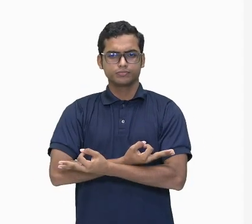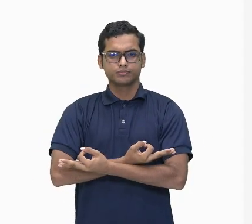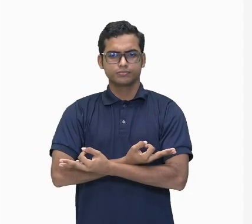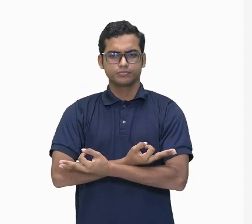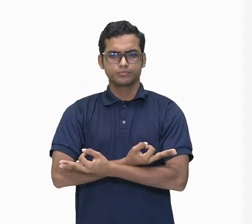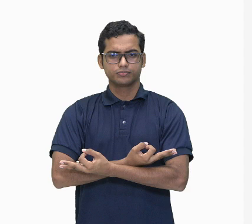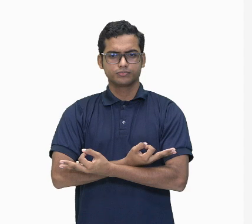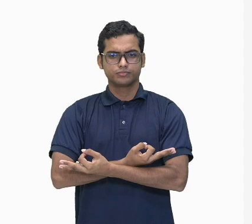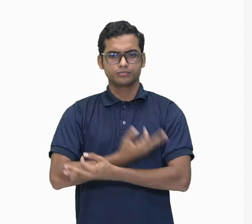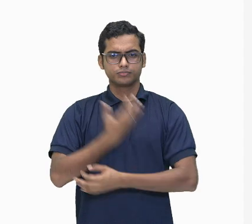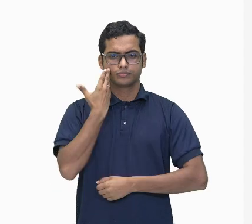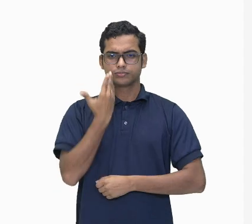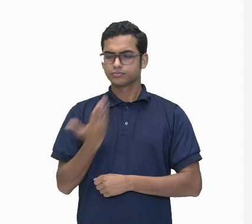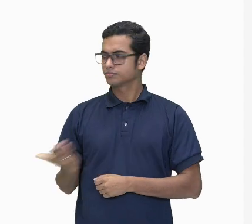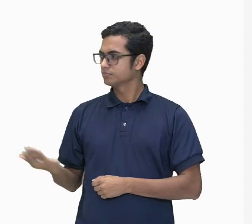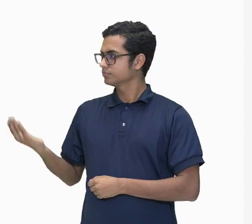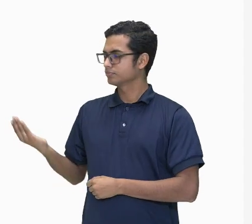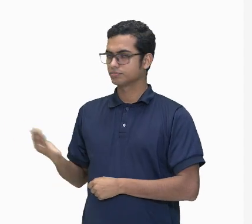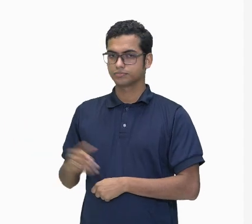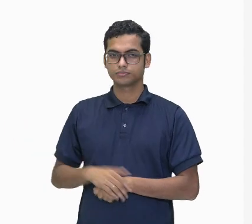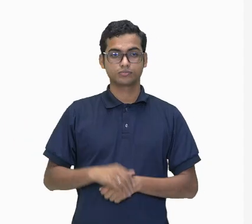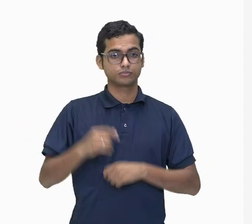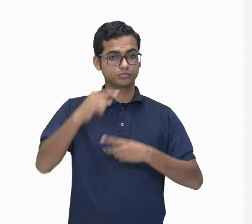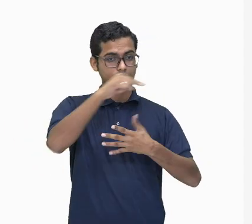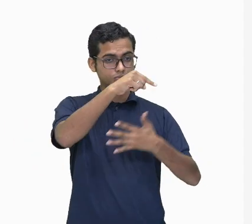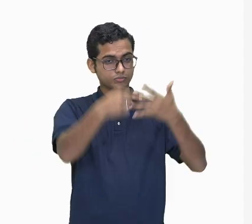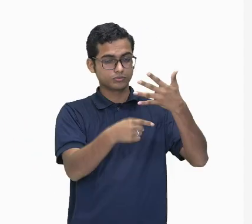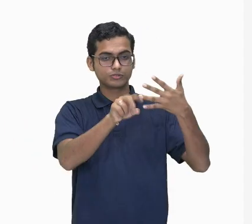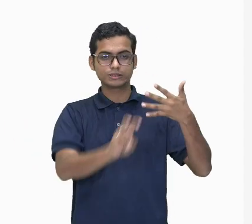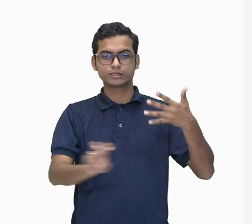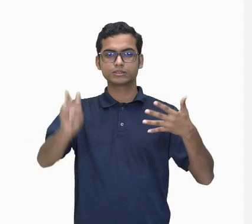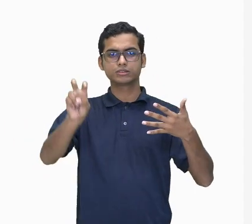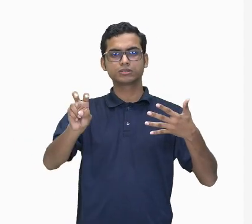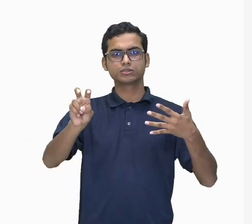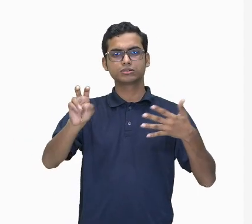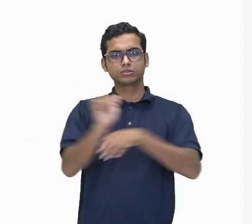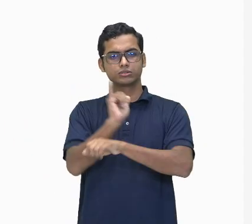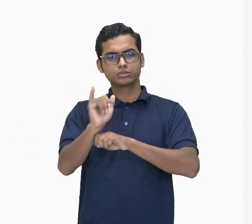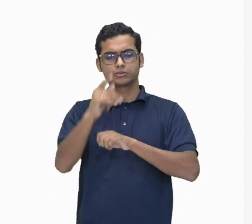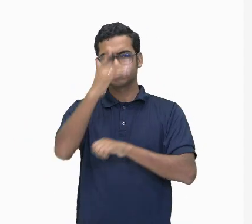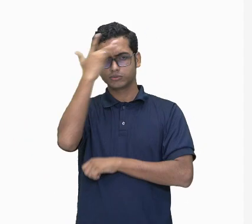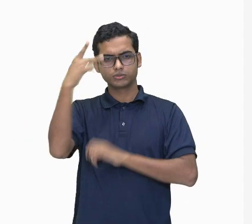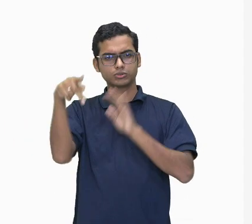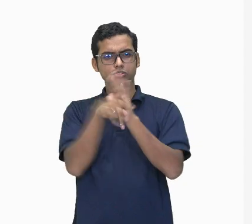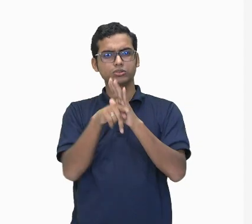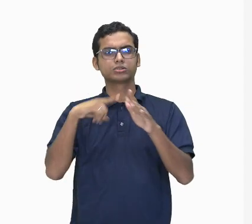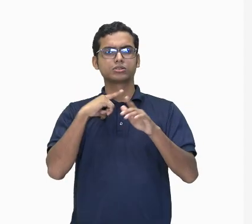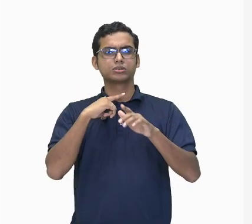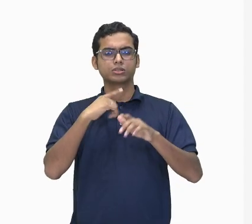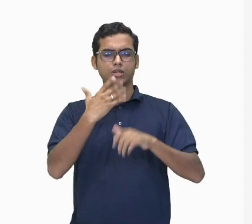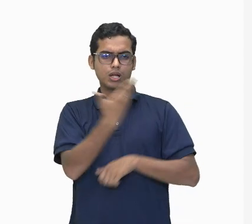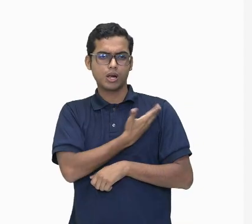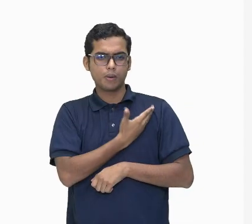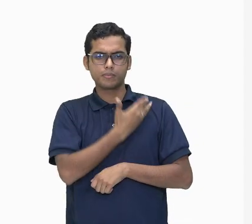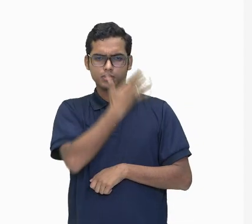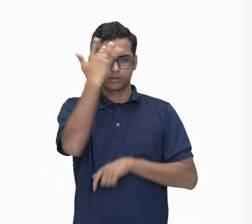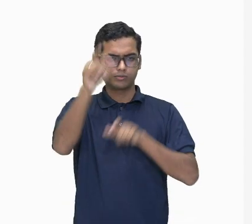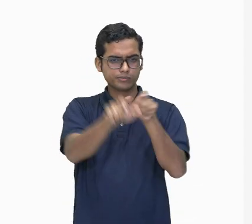maneiras, um verdadeiro líder deve tratar os seus amigos e dependentes.